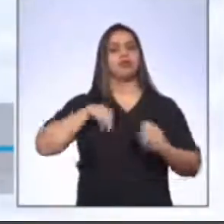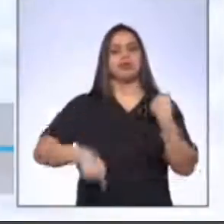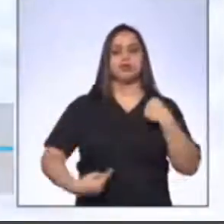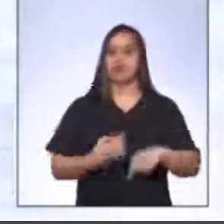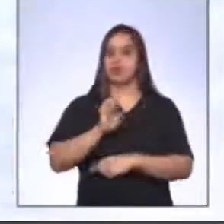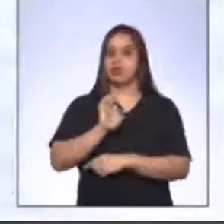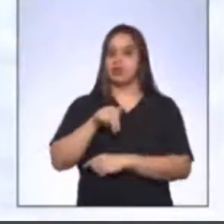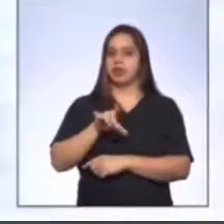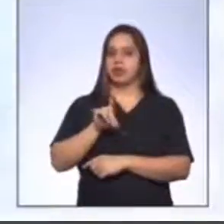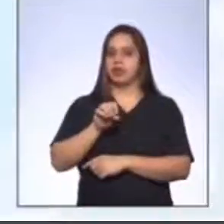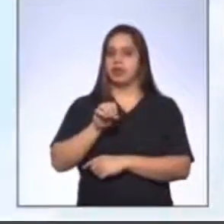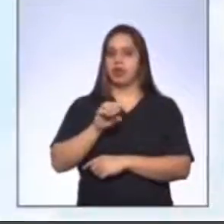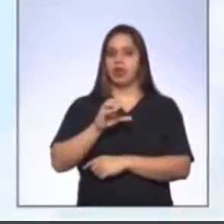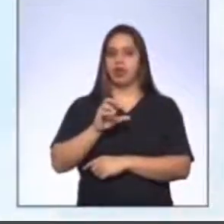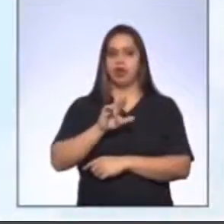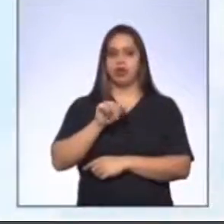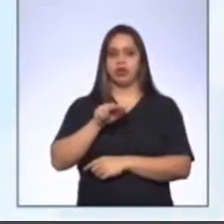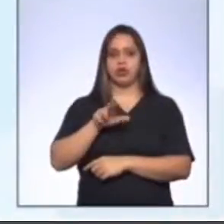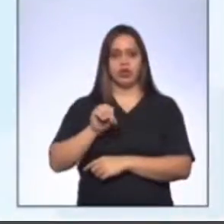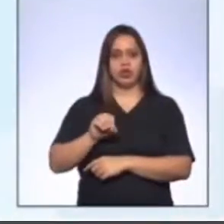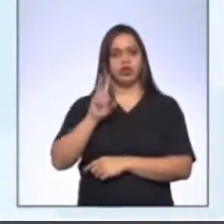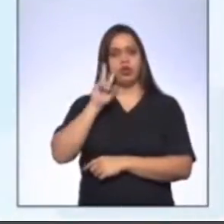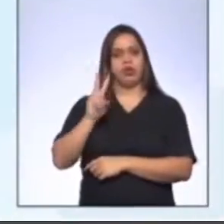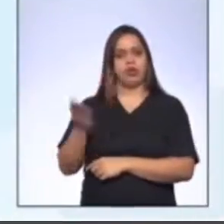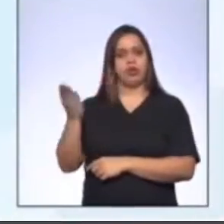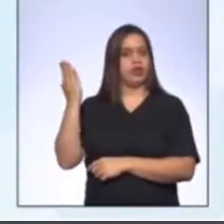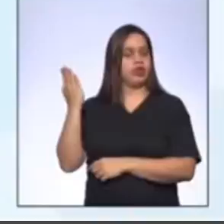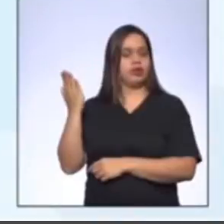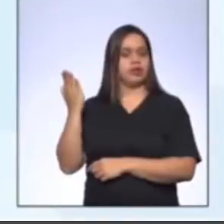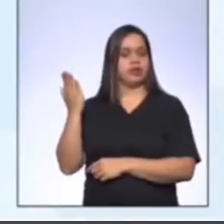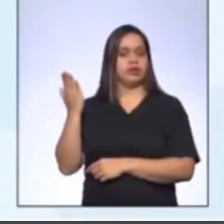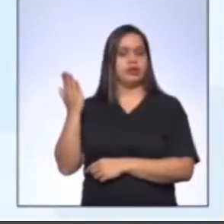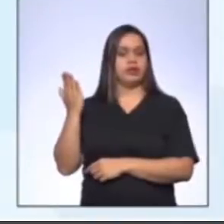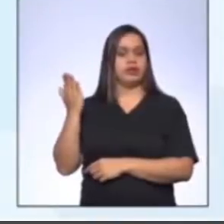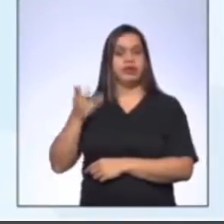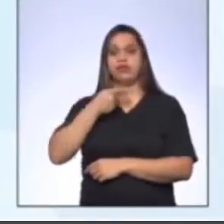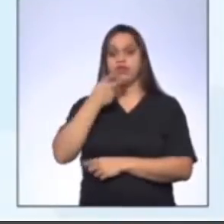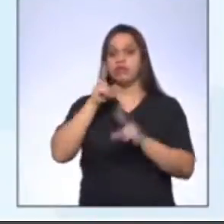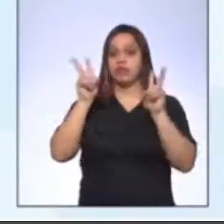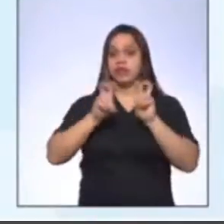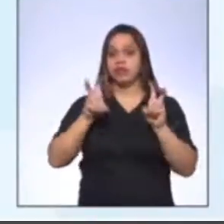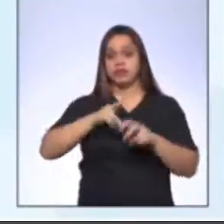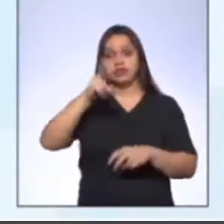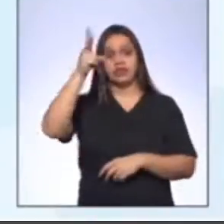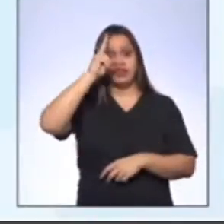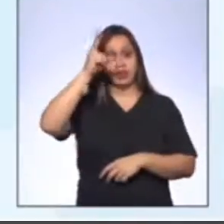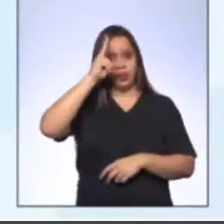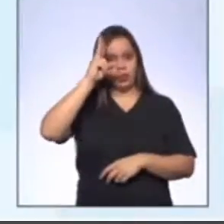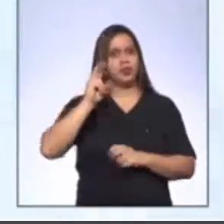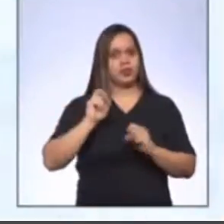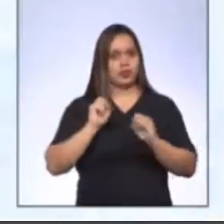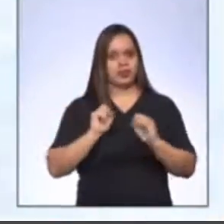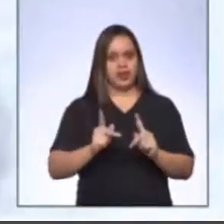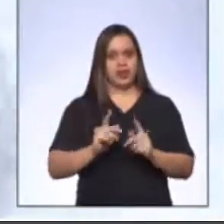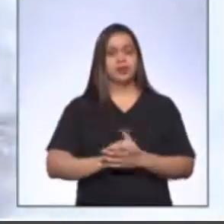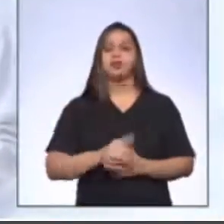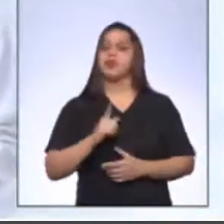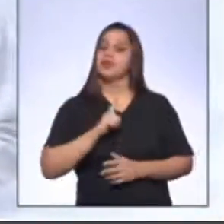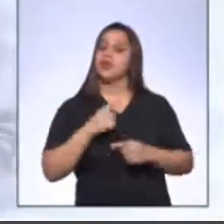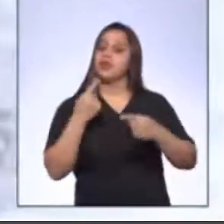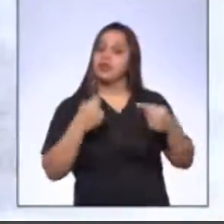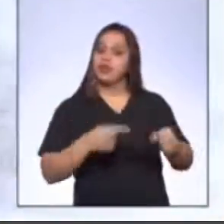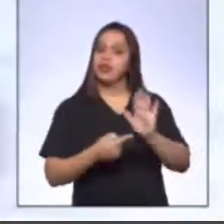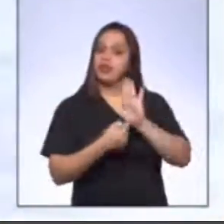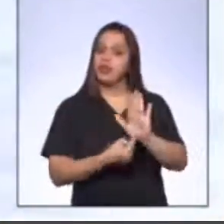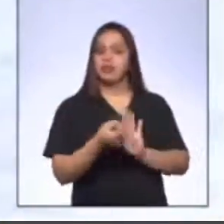falar nada dele hoje coloca sua figurinha para eles verem tá eu vou falar dele e segunda-feira tudo bem meus queridos eu tenho um desafio para